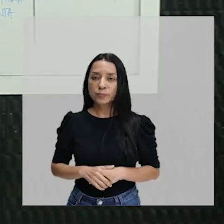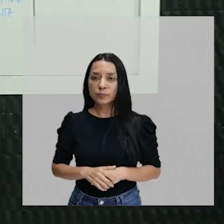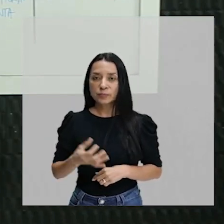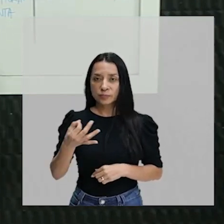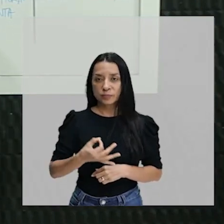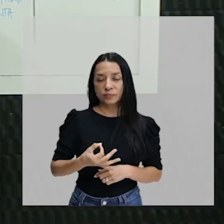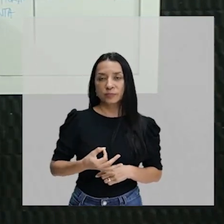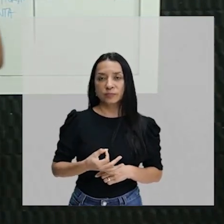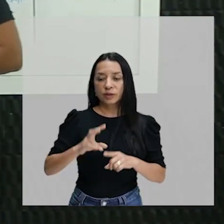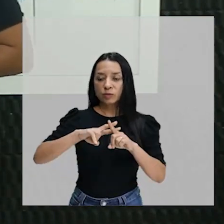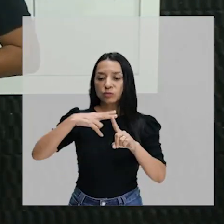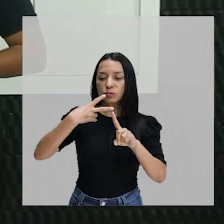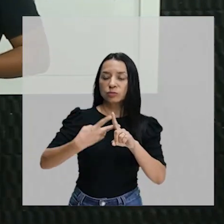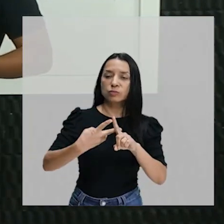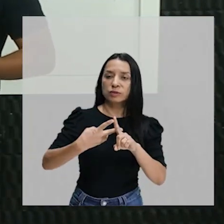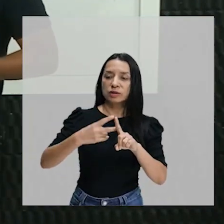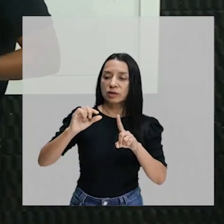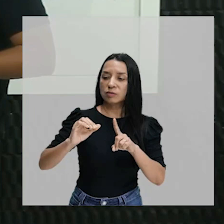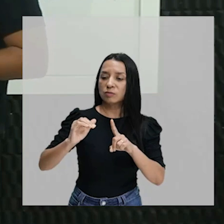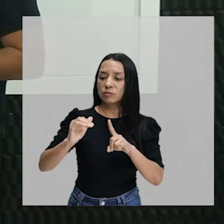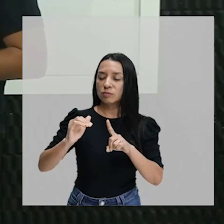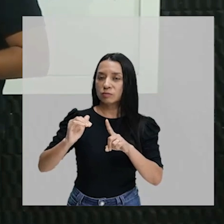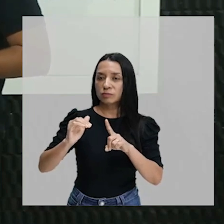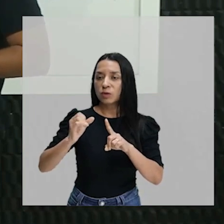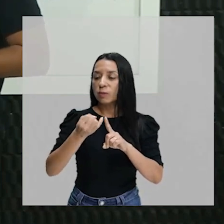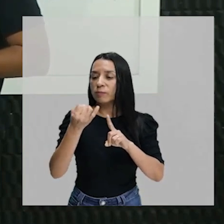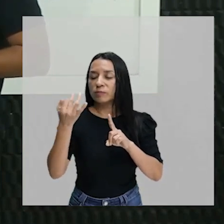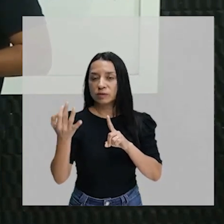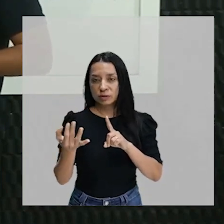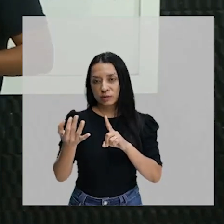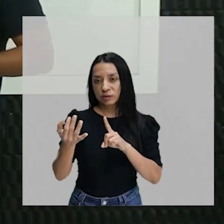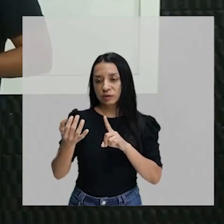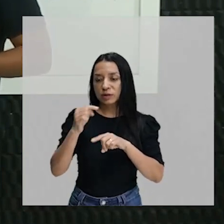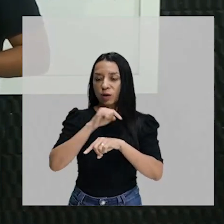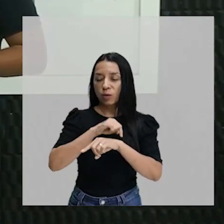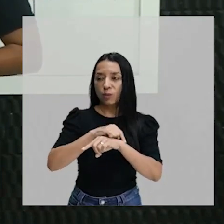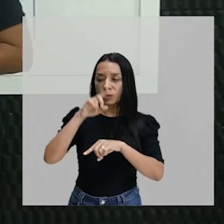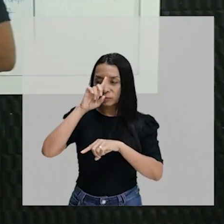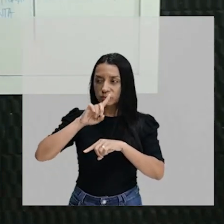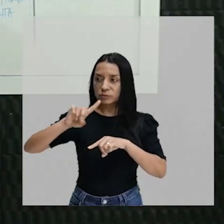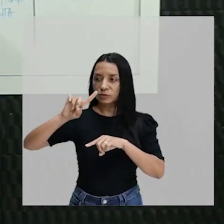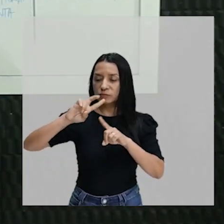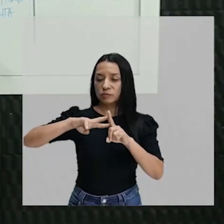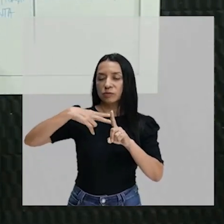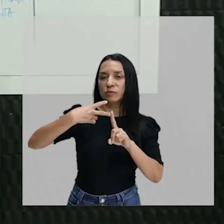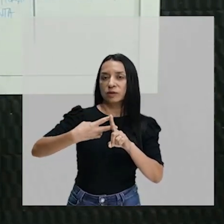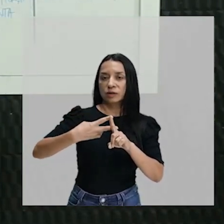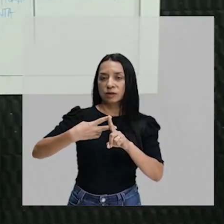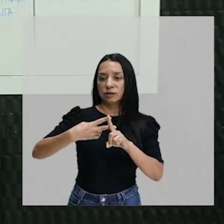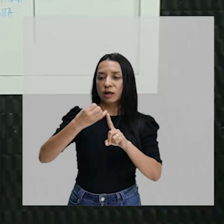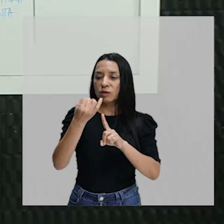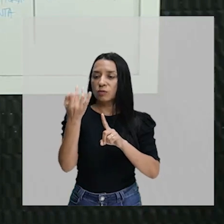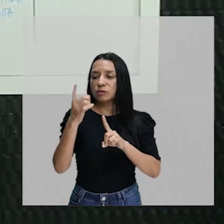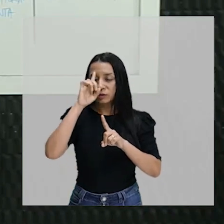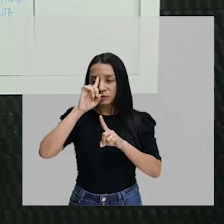então dupliquei uma grandeza a grandeza horas por dia foi duplicada e a quantidade